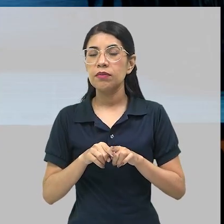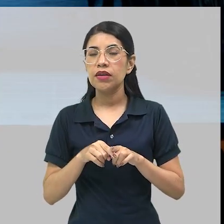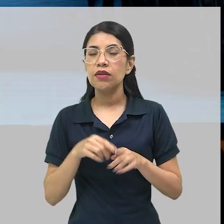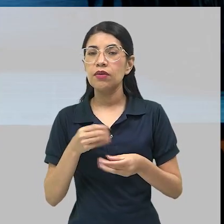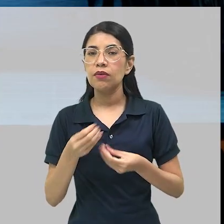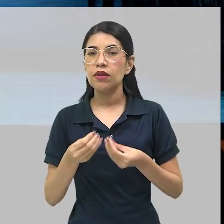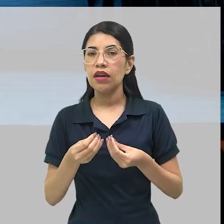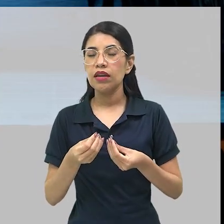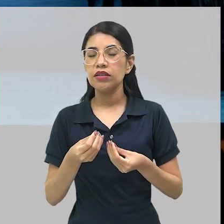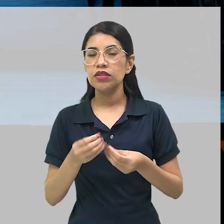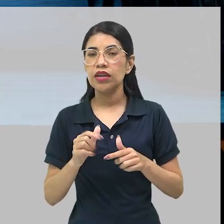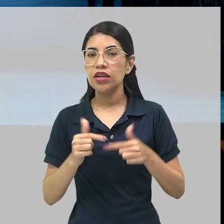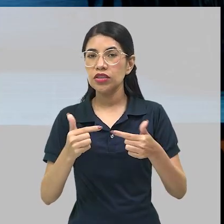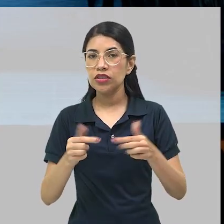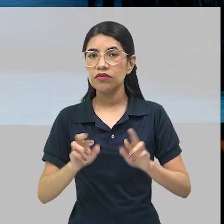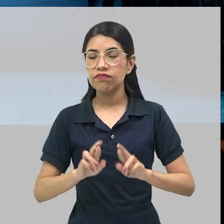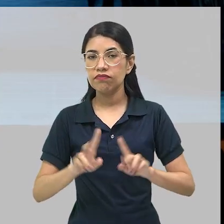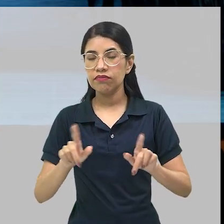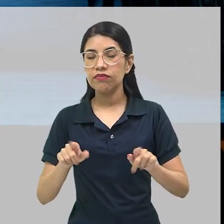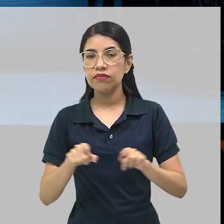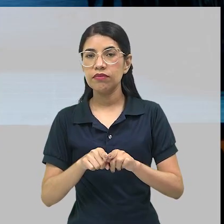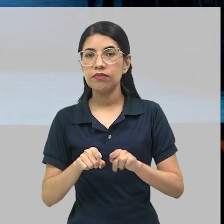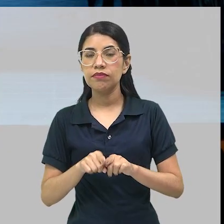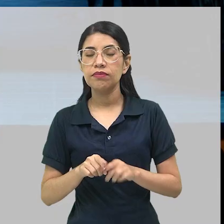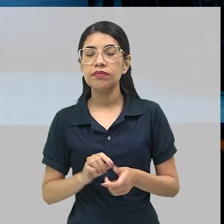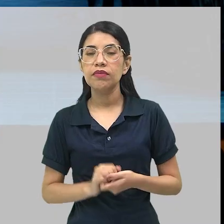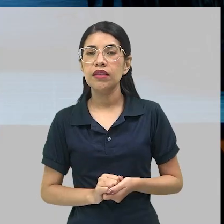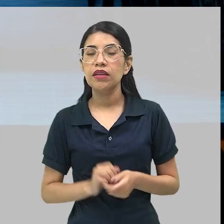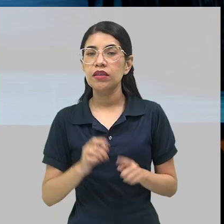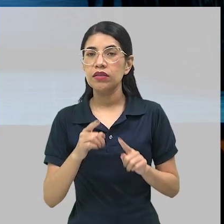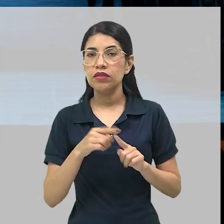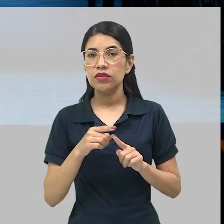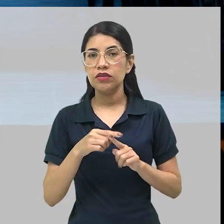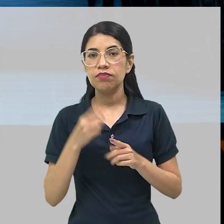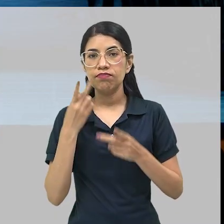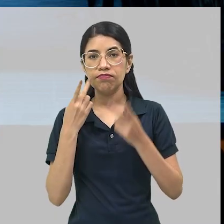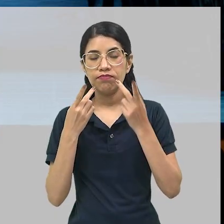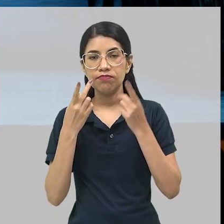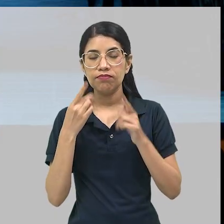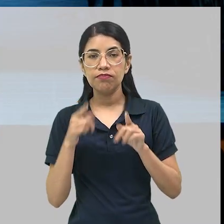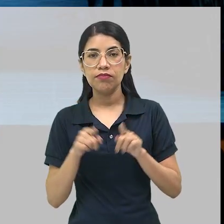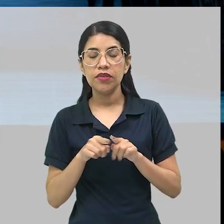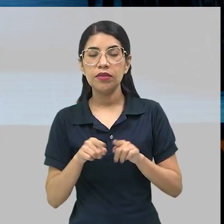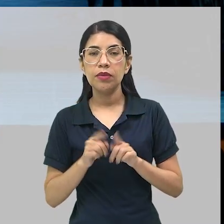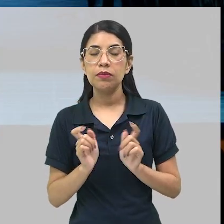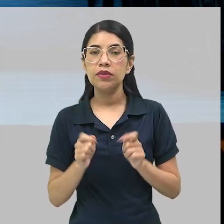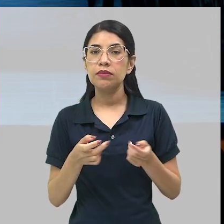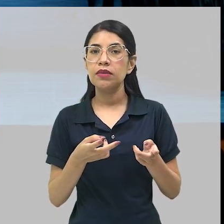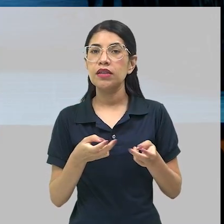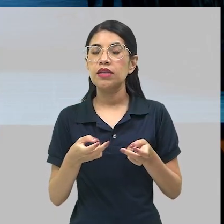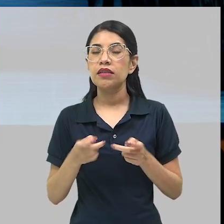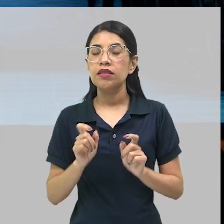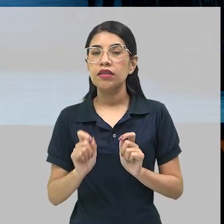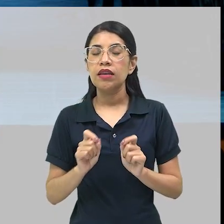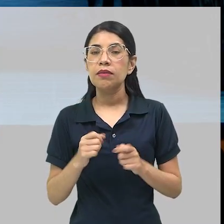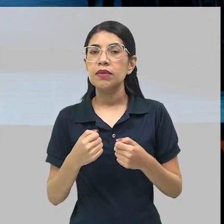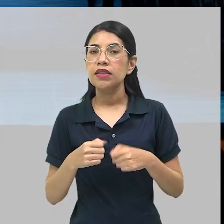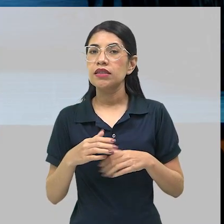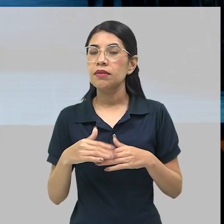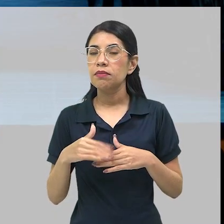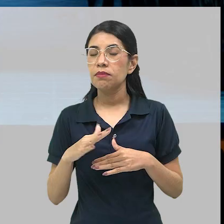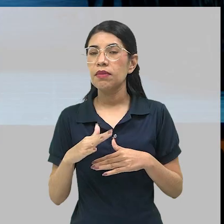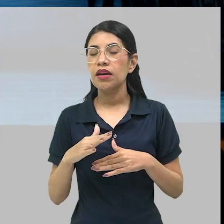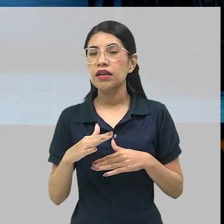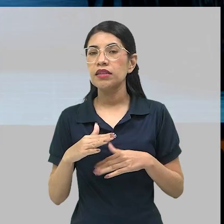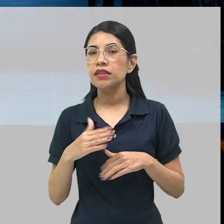forma diferente. E quando nós falamos desse tipo de teatro, nós vamos perceber que requer muito mais